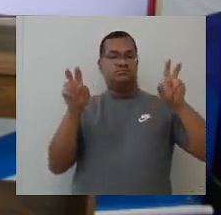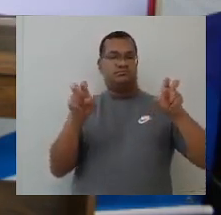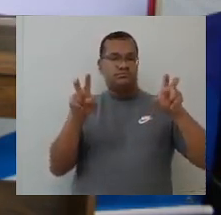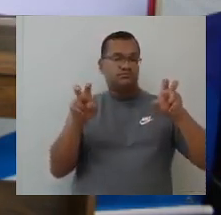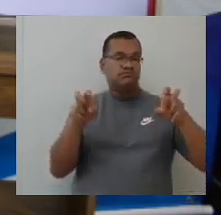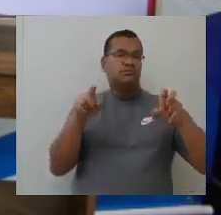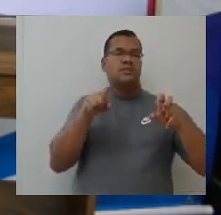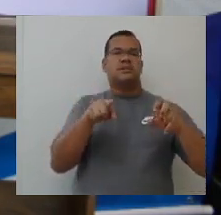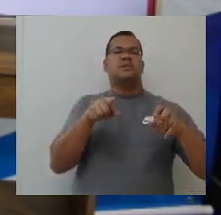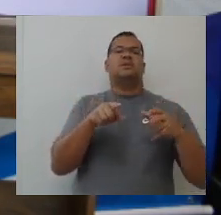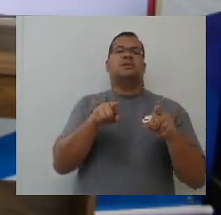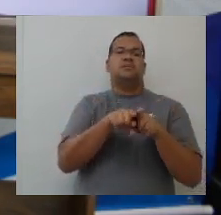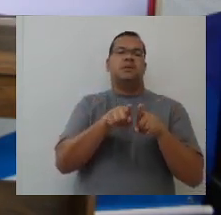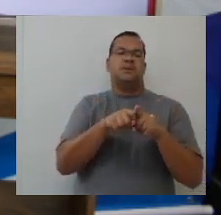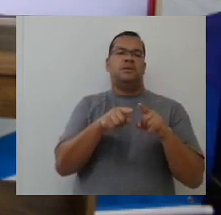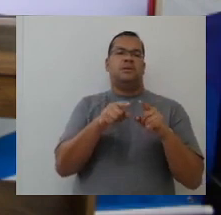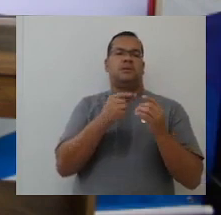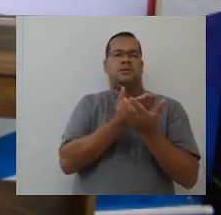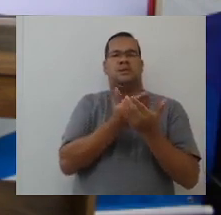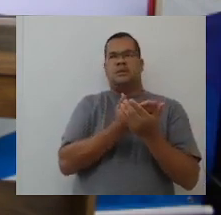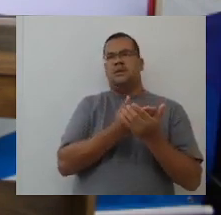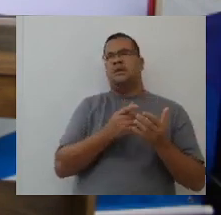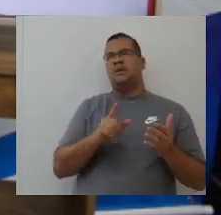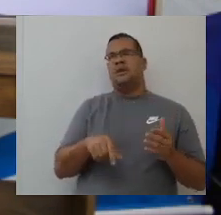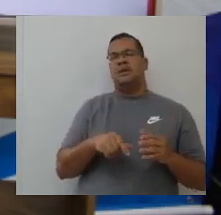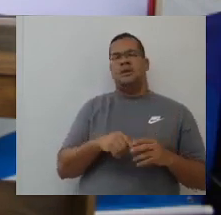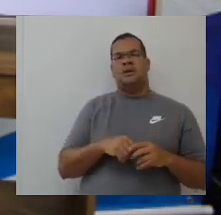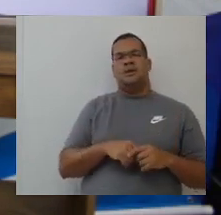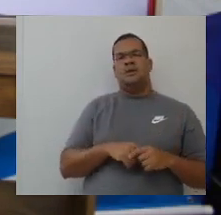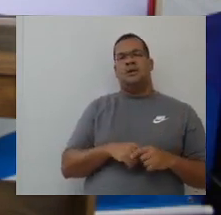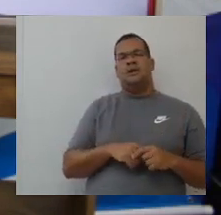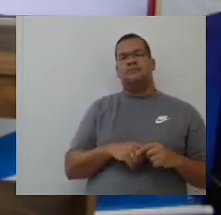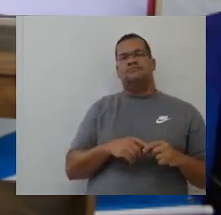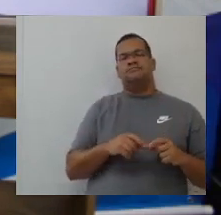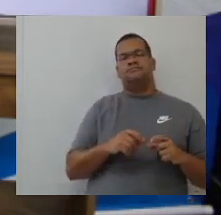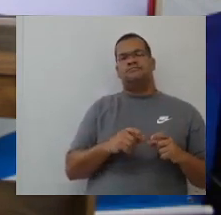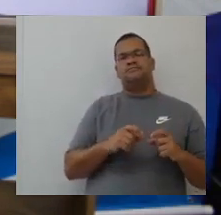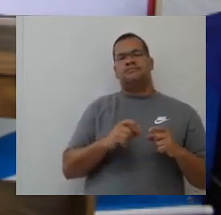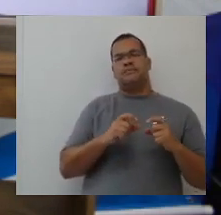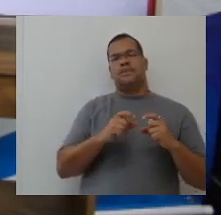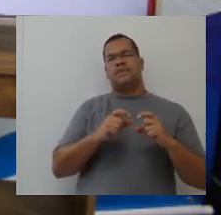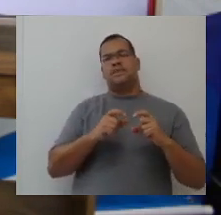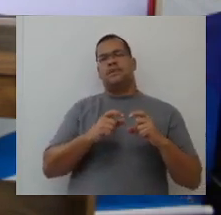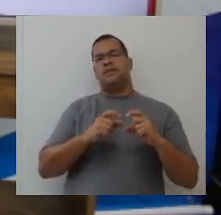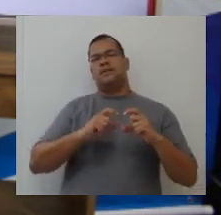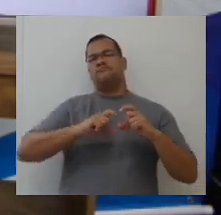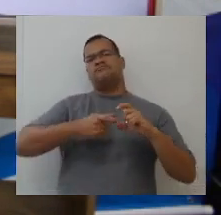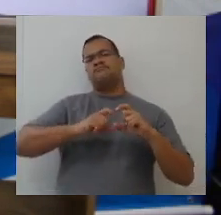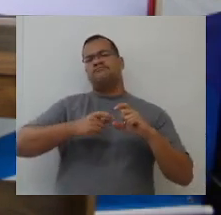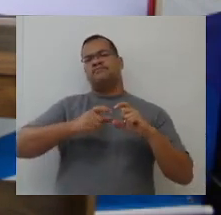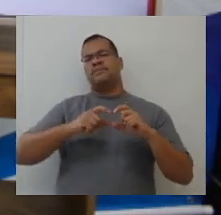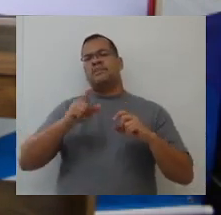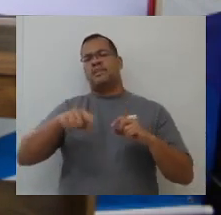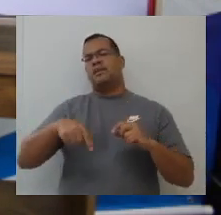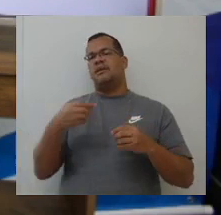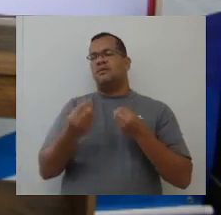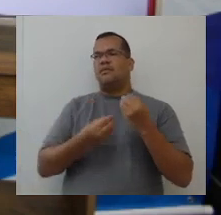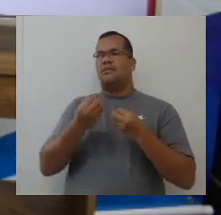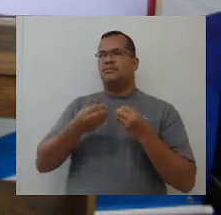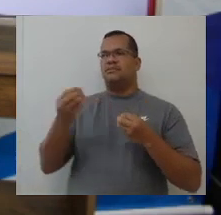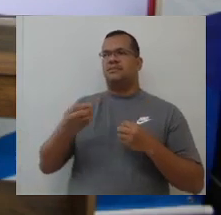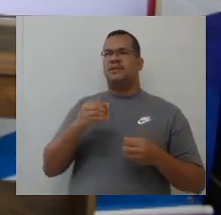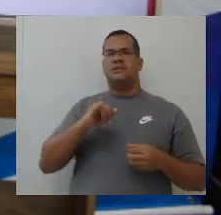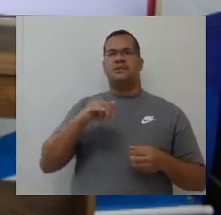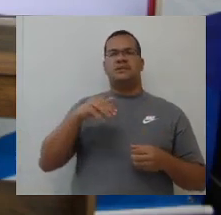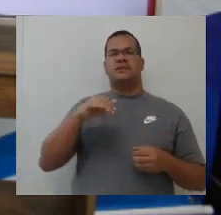próximo tópico é o seguinte. Expressões idiomáticas. Entre parênteses eu coloquei ali idioms.